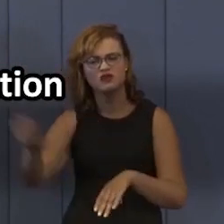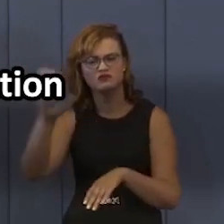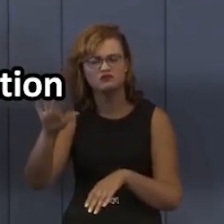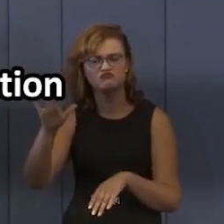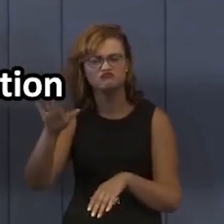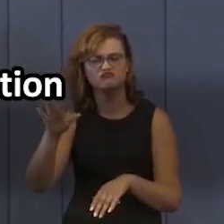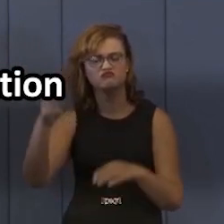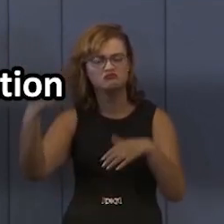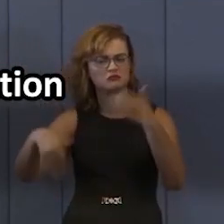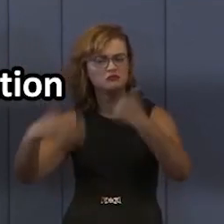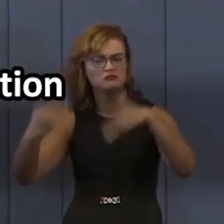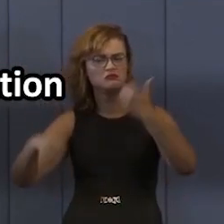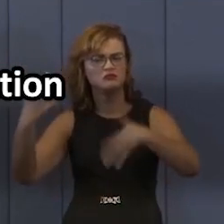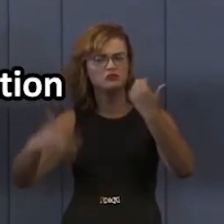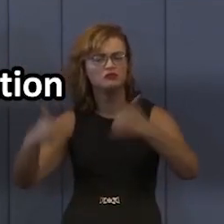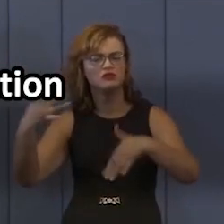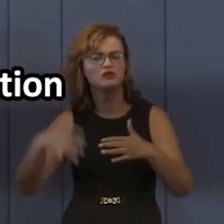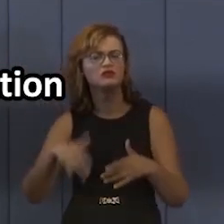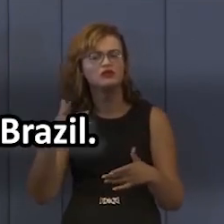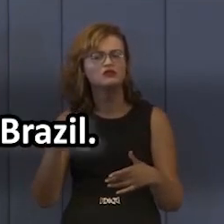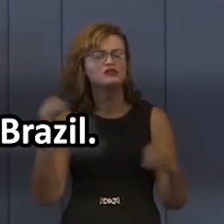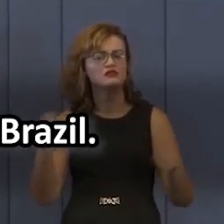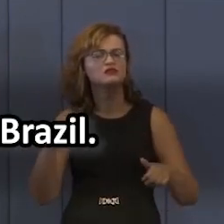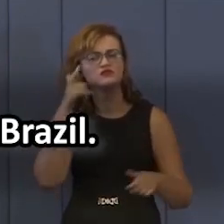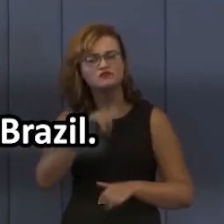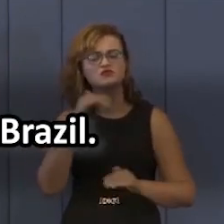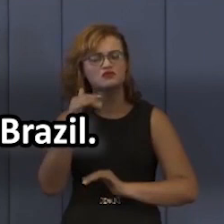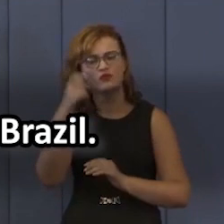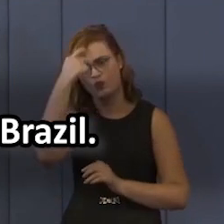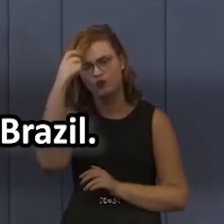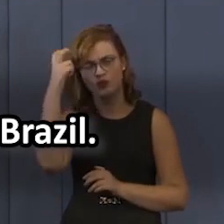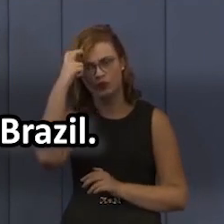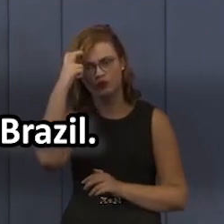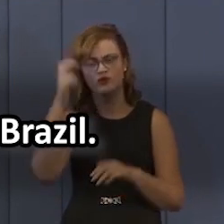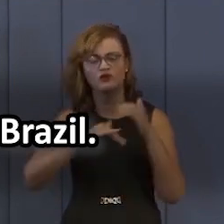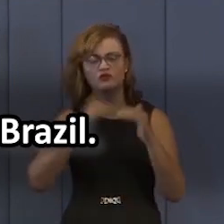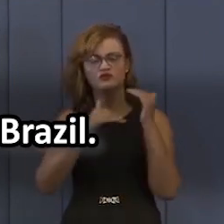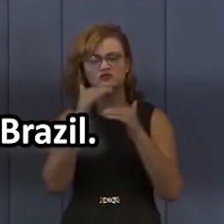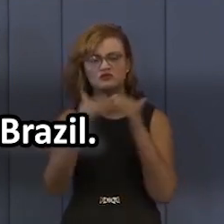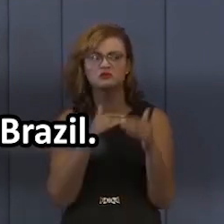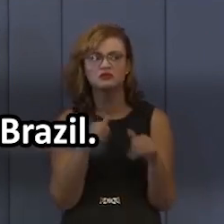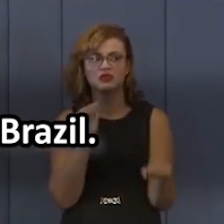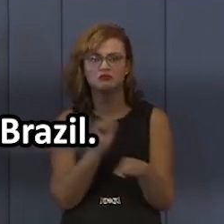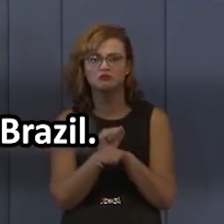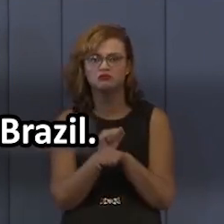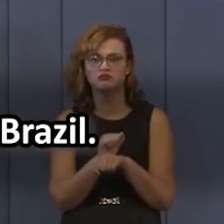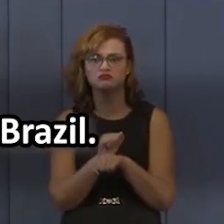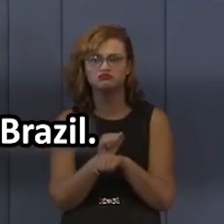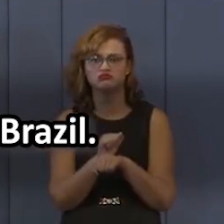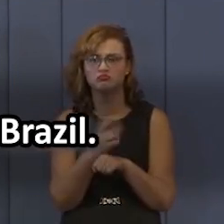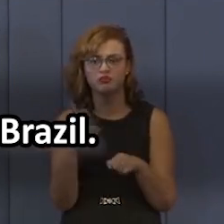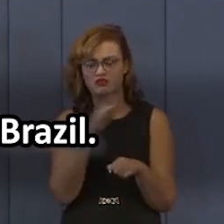é exatamente esse conceito de nacionalismo ou de nação que permite com que a gente tenha, inclusive, um desenvolvimento cultural que